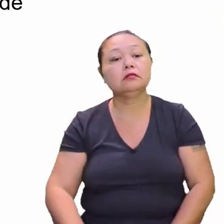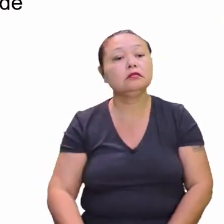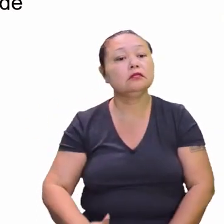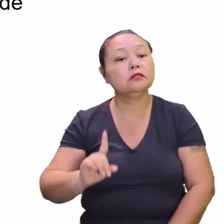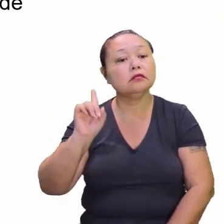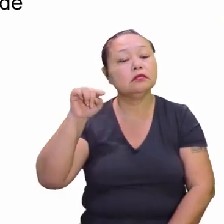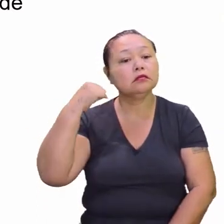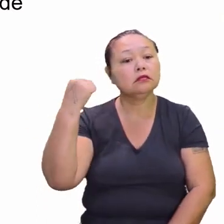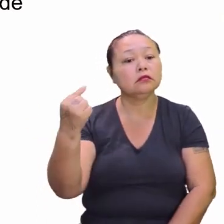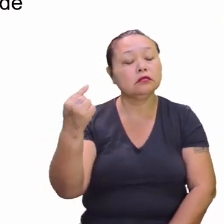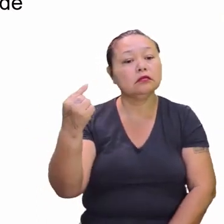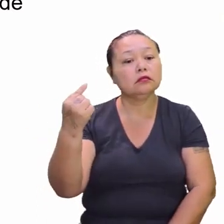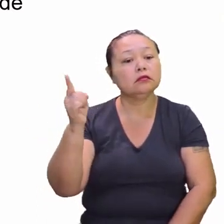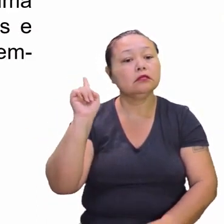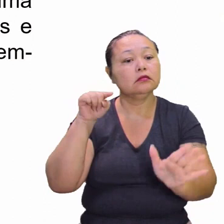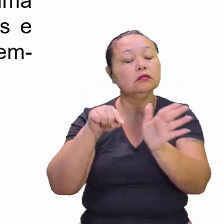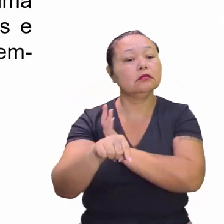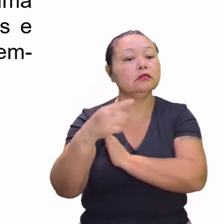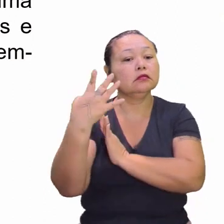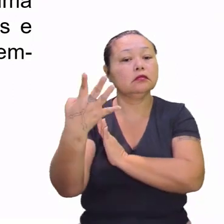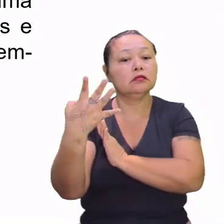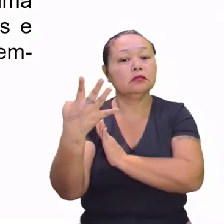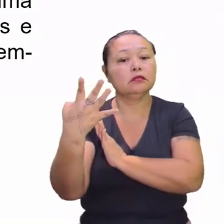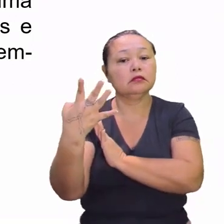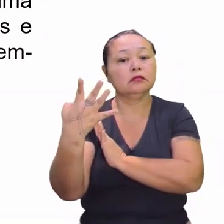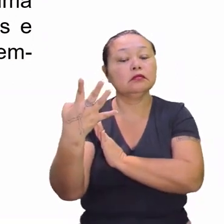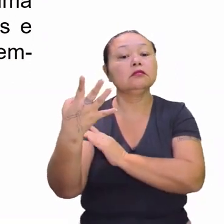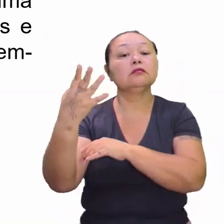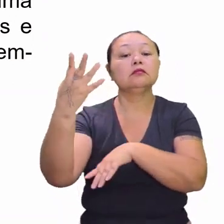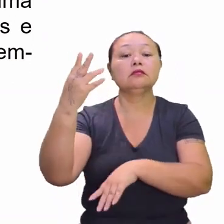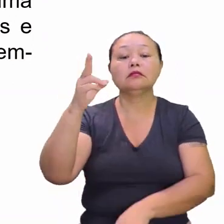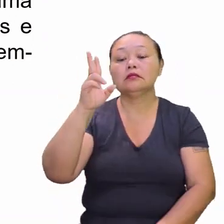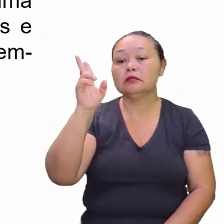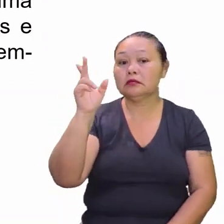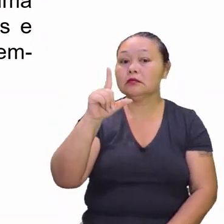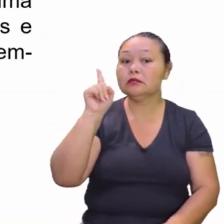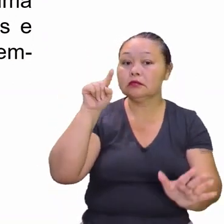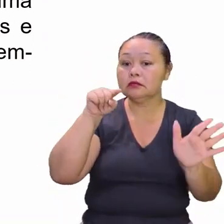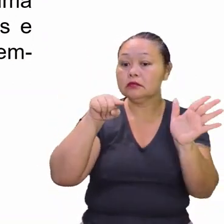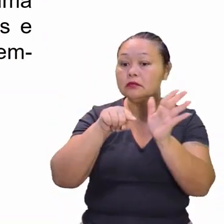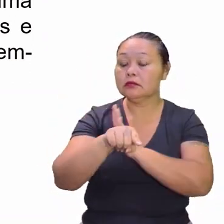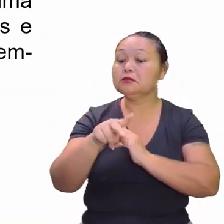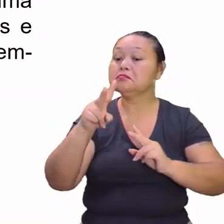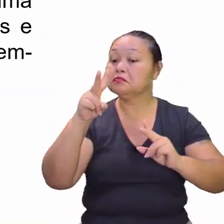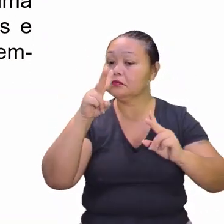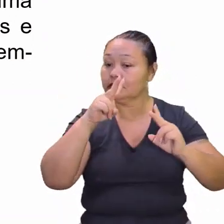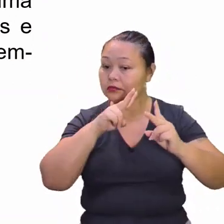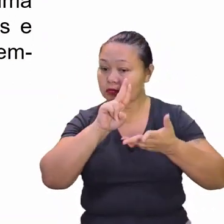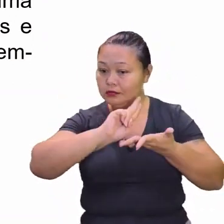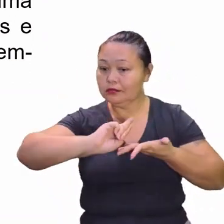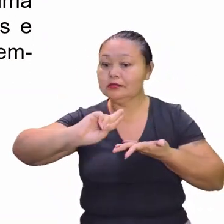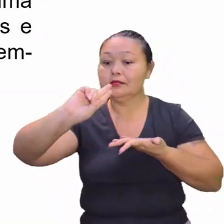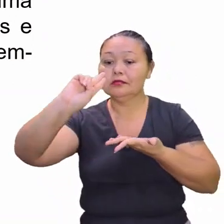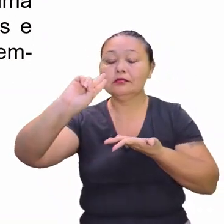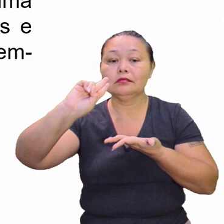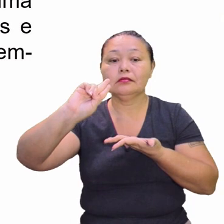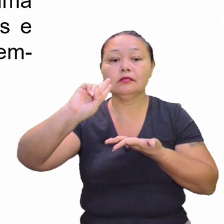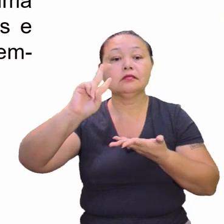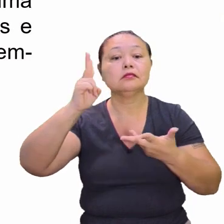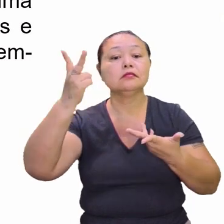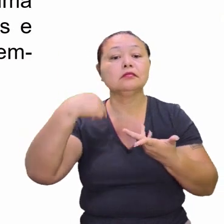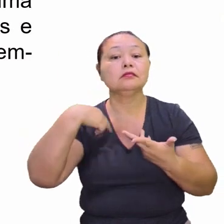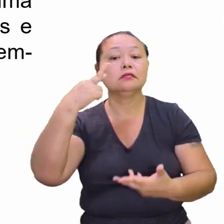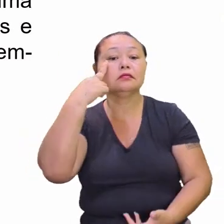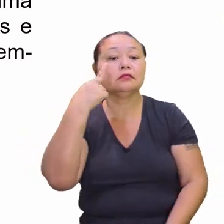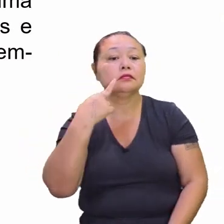certeza. Vamos lá, galerinha, para a questão 4. Olha só, já era uma questão de universidade, hein? Exatamente.